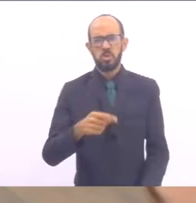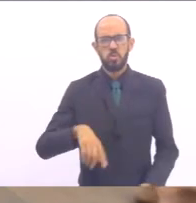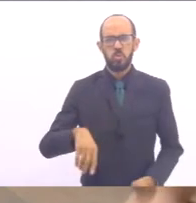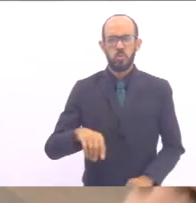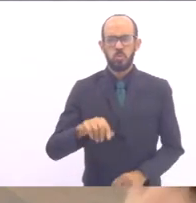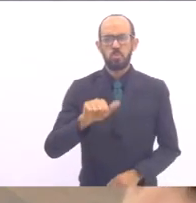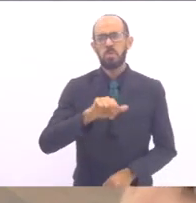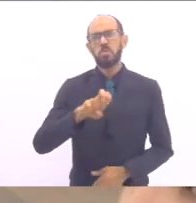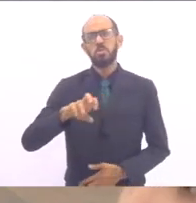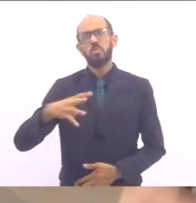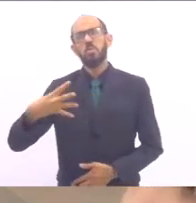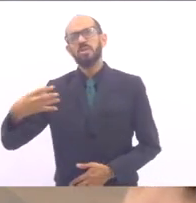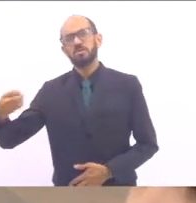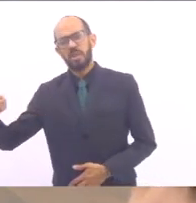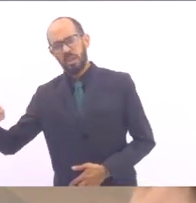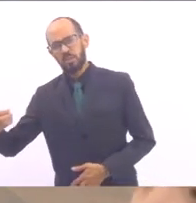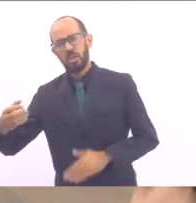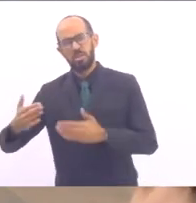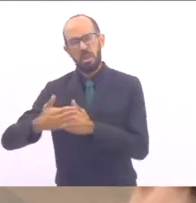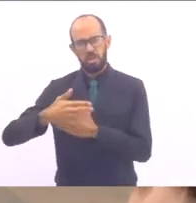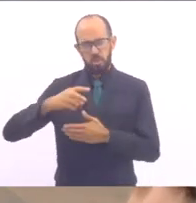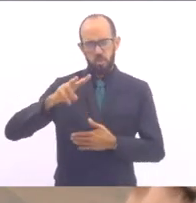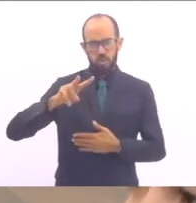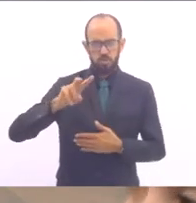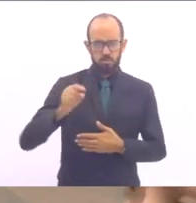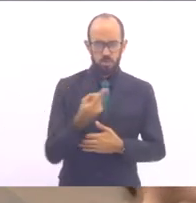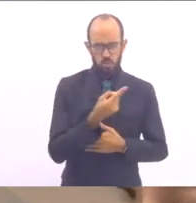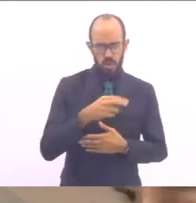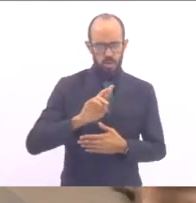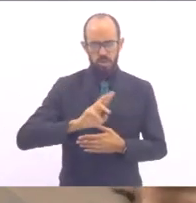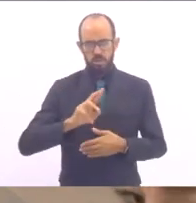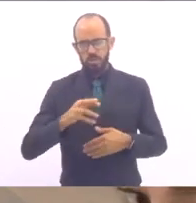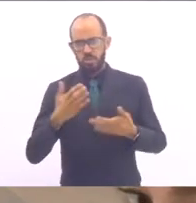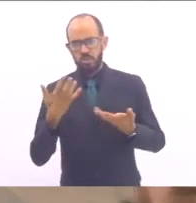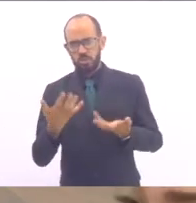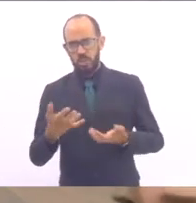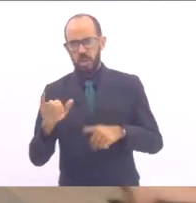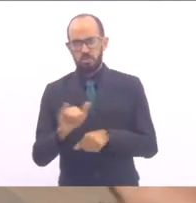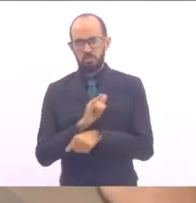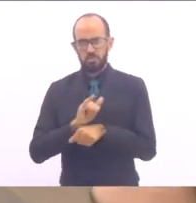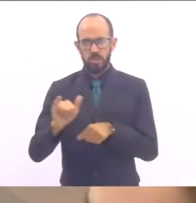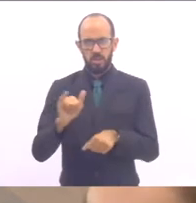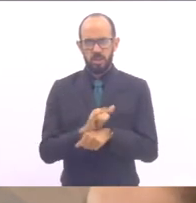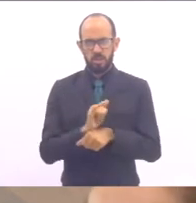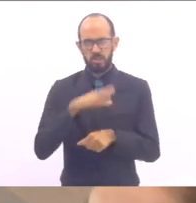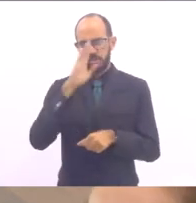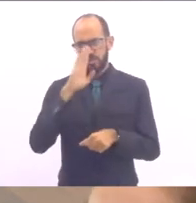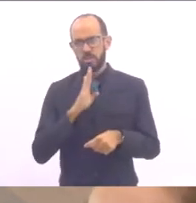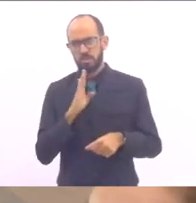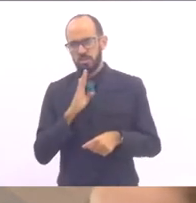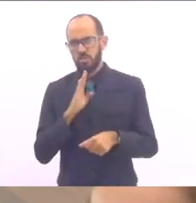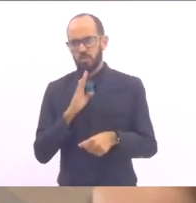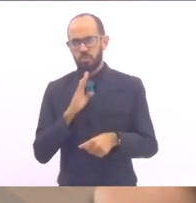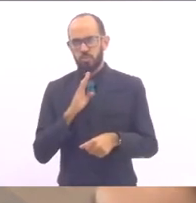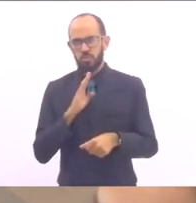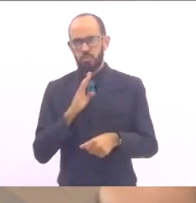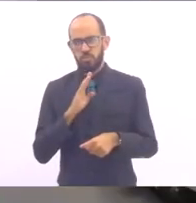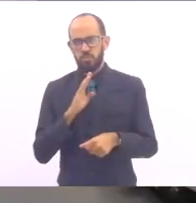R$ 1.400 a R$ 2.000. Né? Então, a gente estava querendo ver formas de isenção dessa...